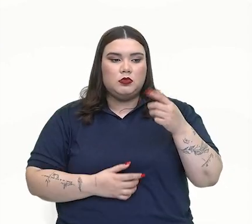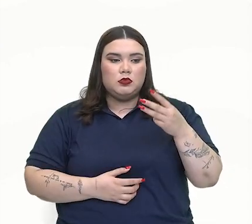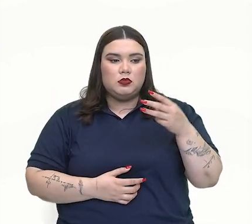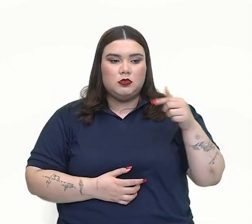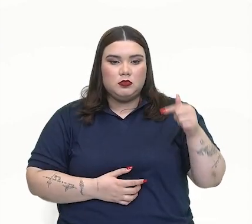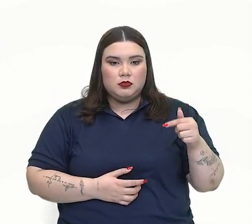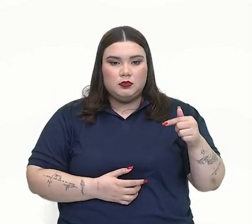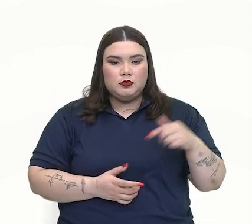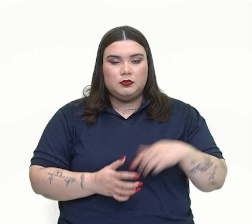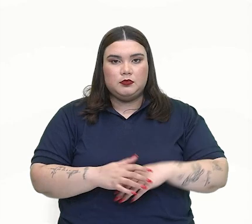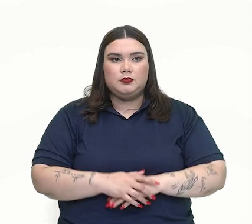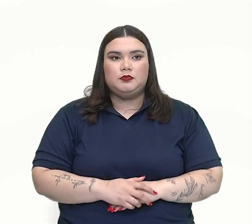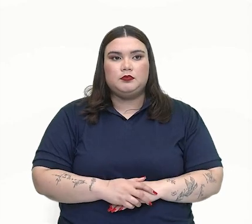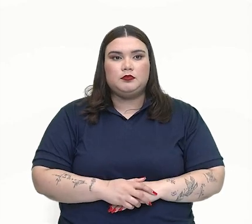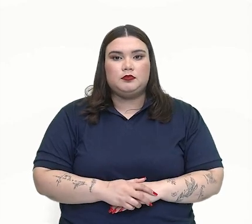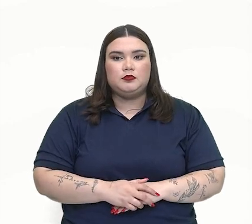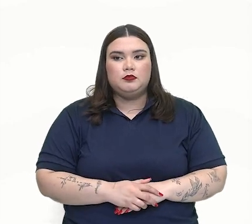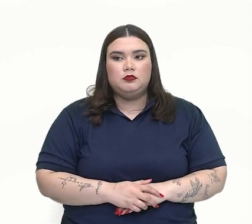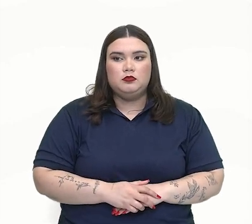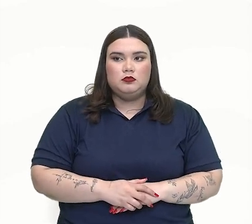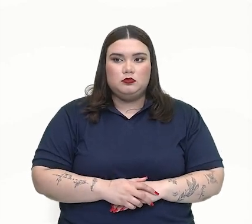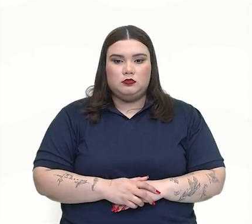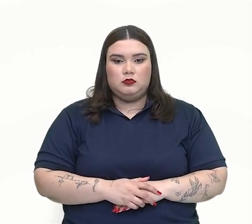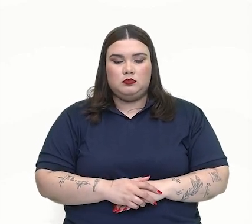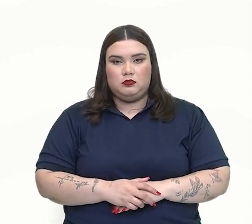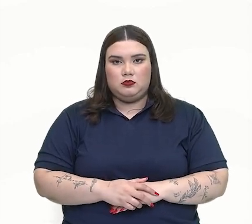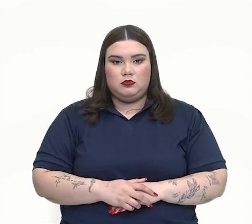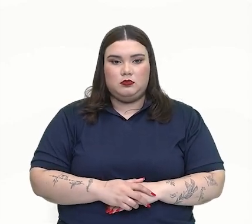A gente vai usar essa mesma régua aqui.